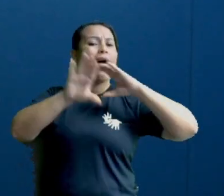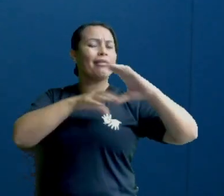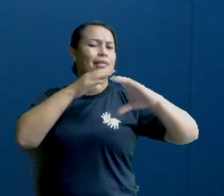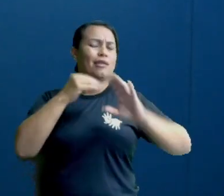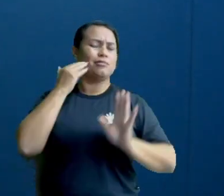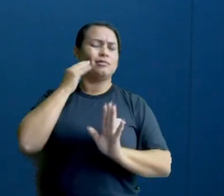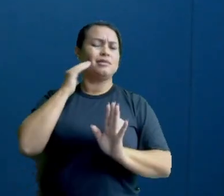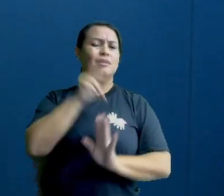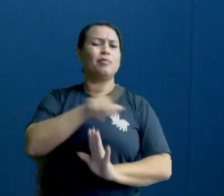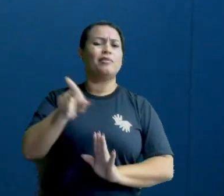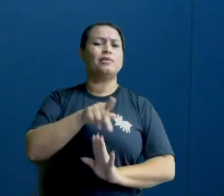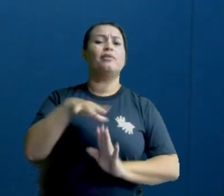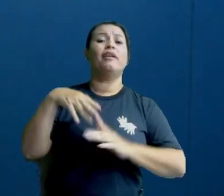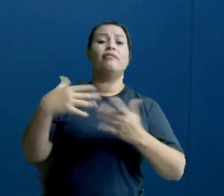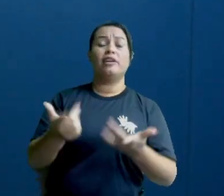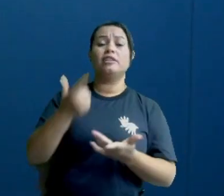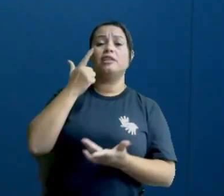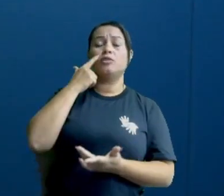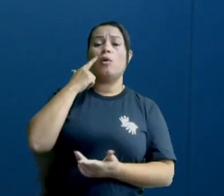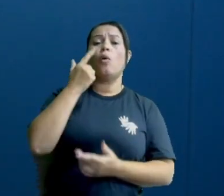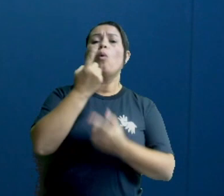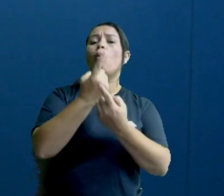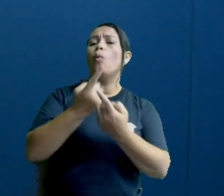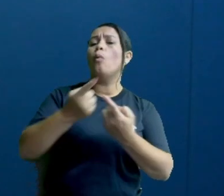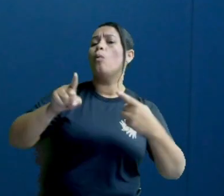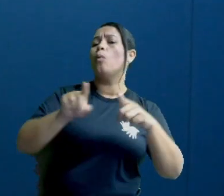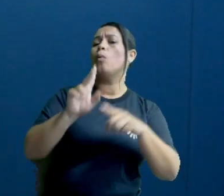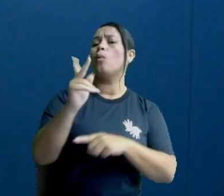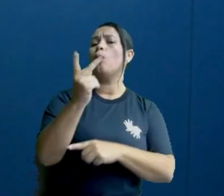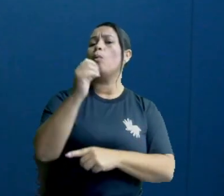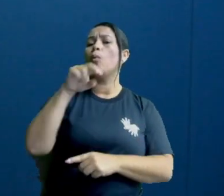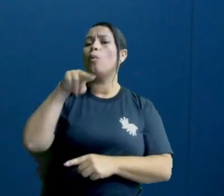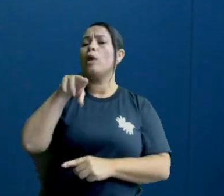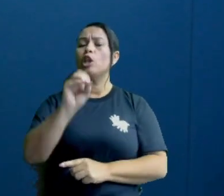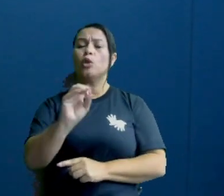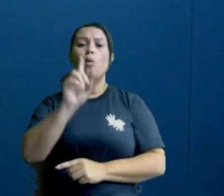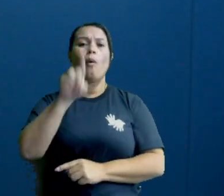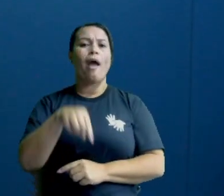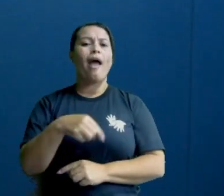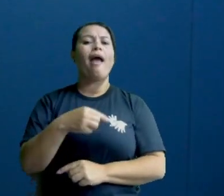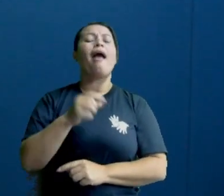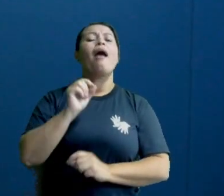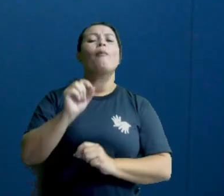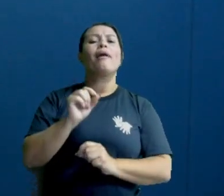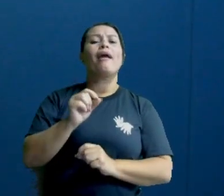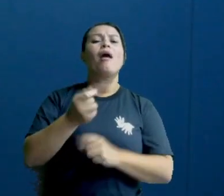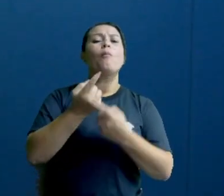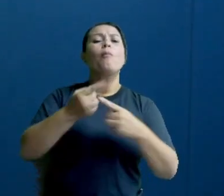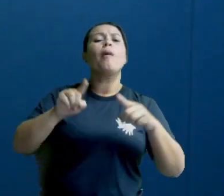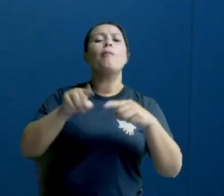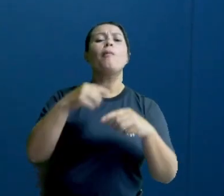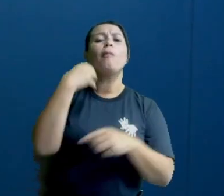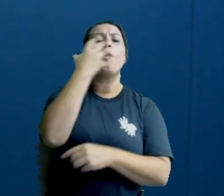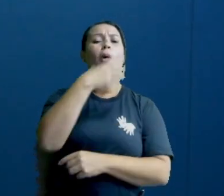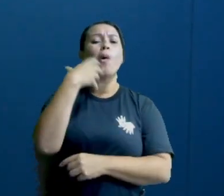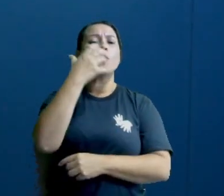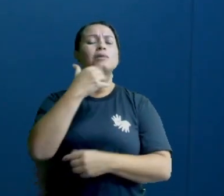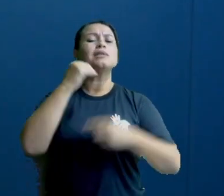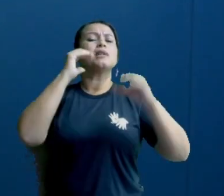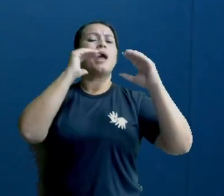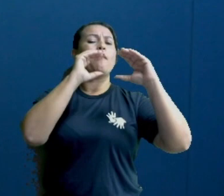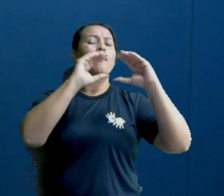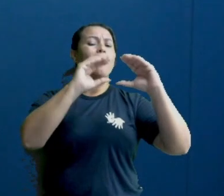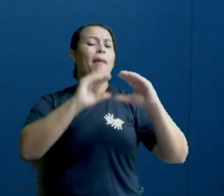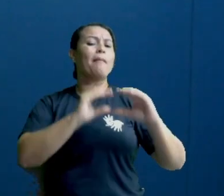eu não entendi. O hino é uma música cantada em ritmo de poesia que vai contar os